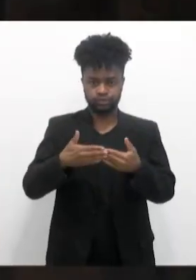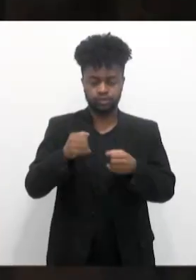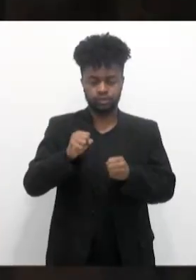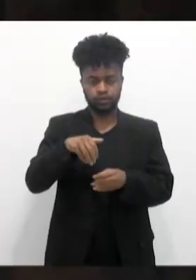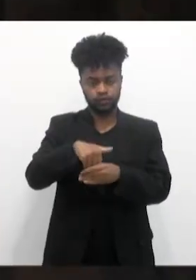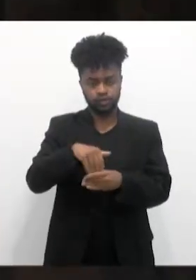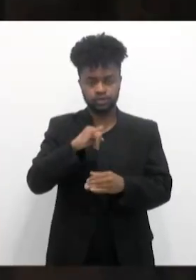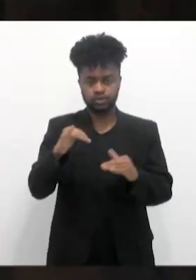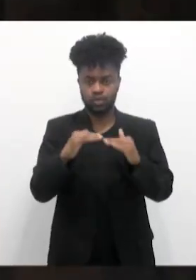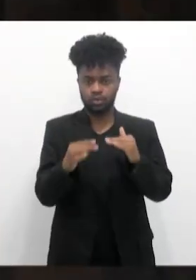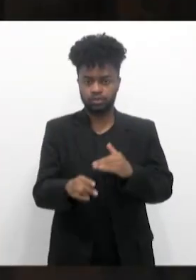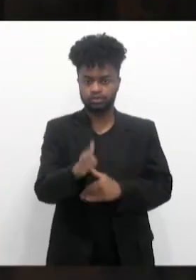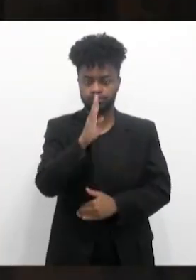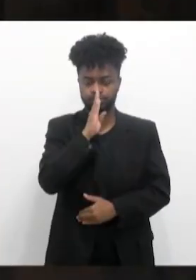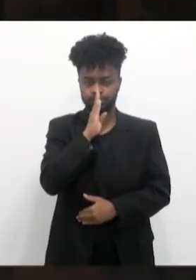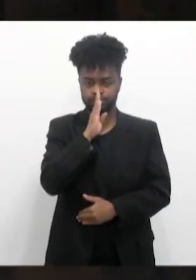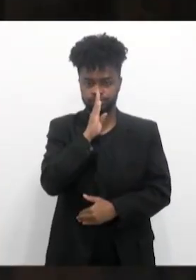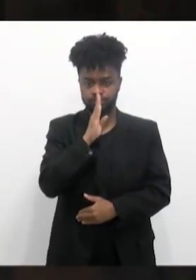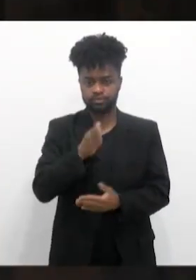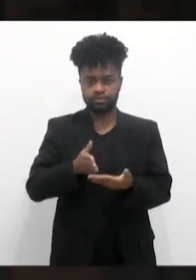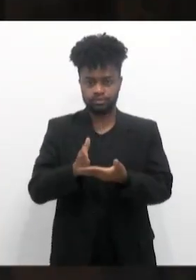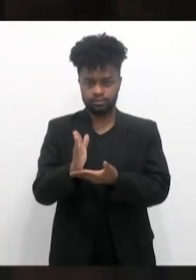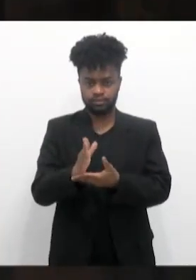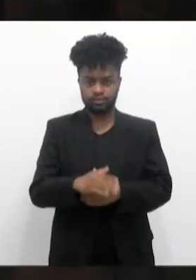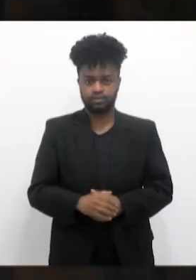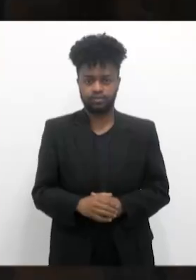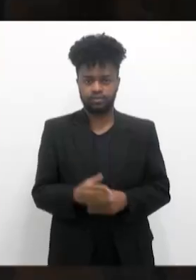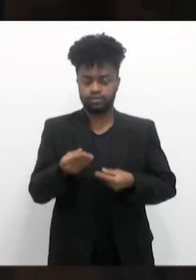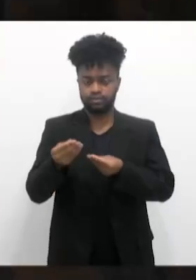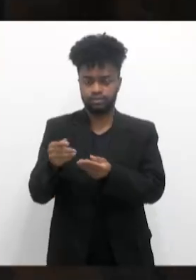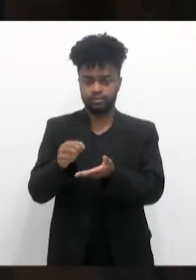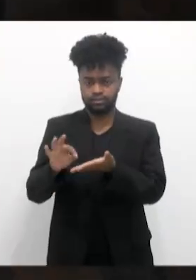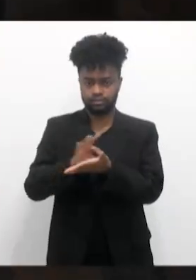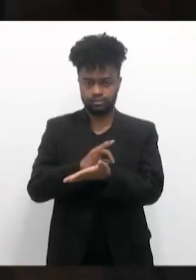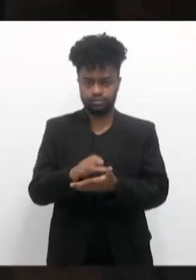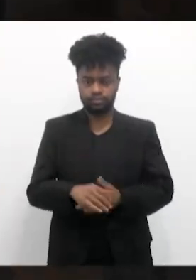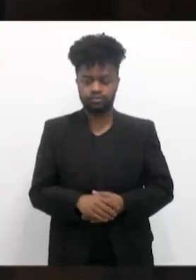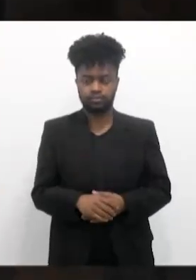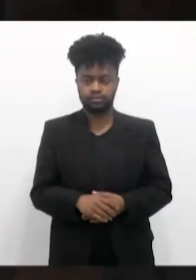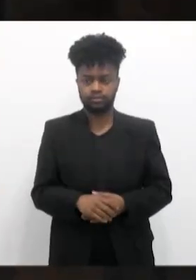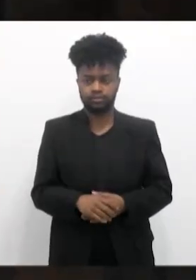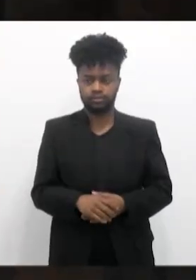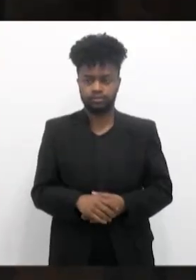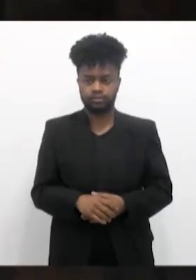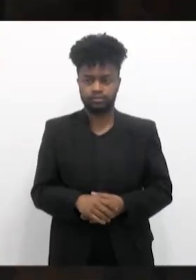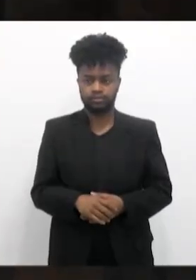votação. Os senhores que aprovam permaneçam como estão. Aprovado, vai à promulgação.